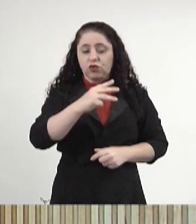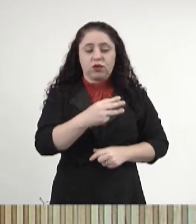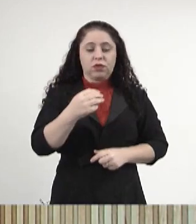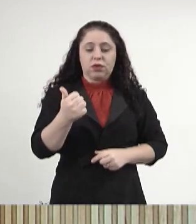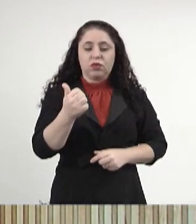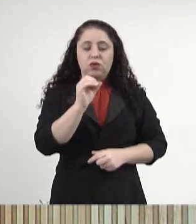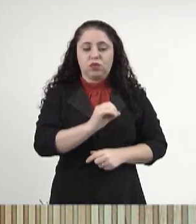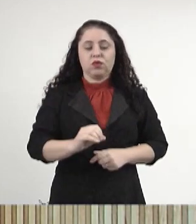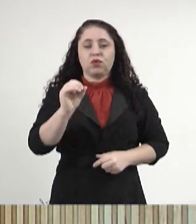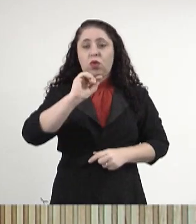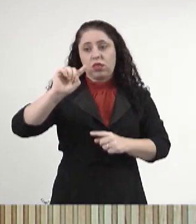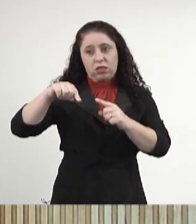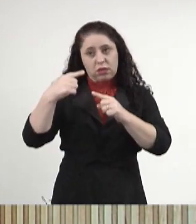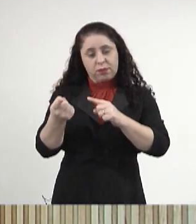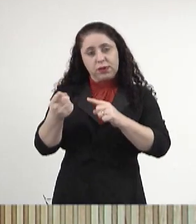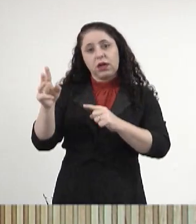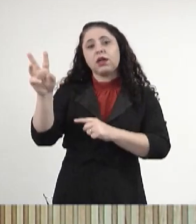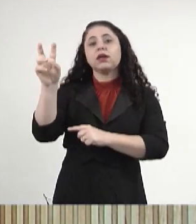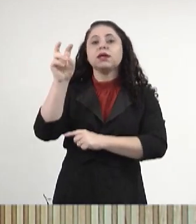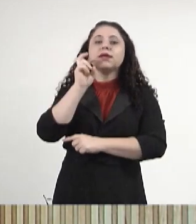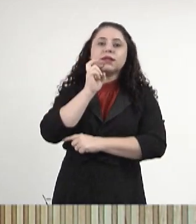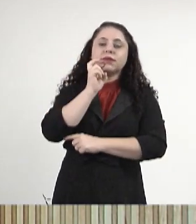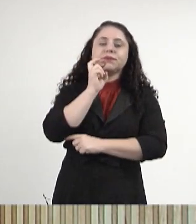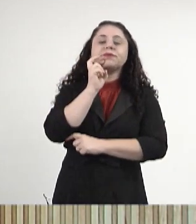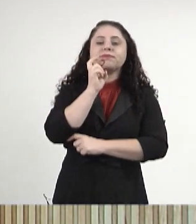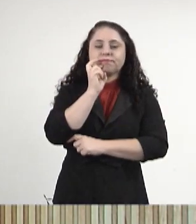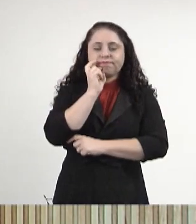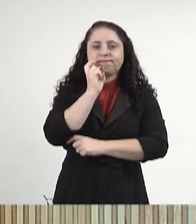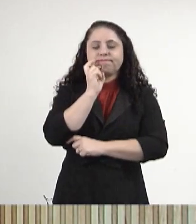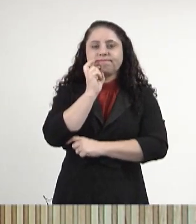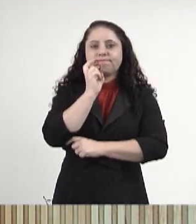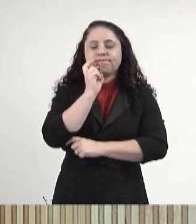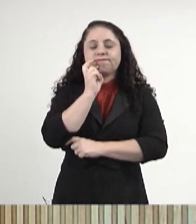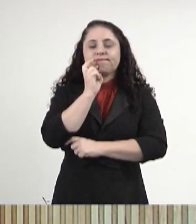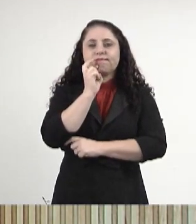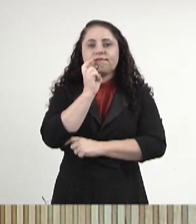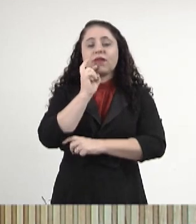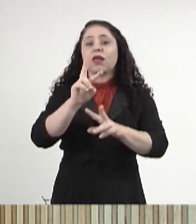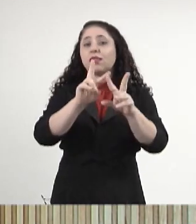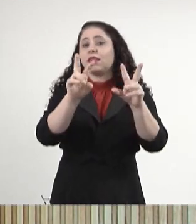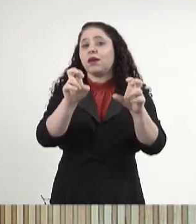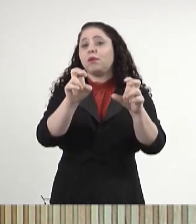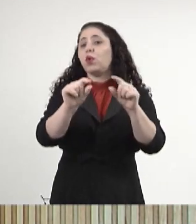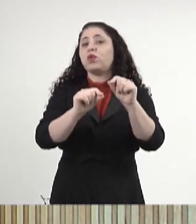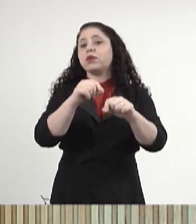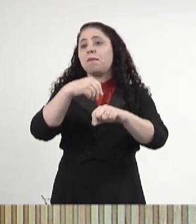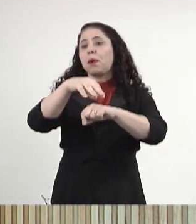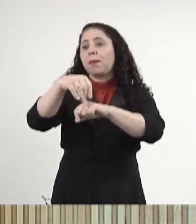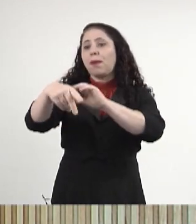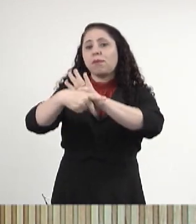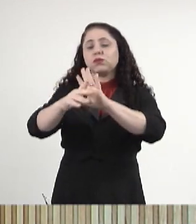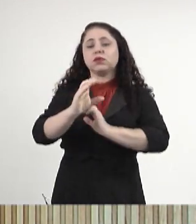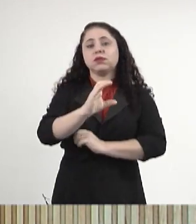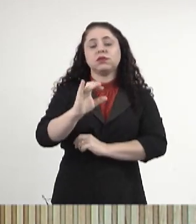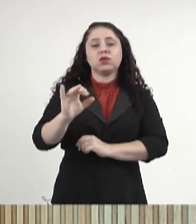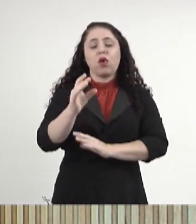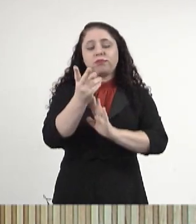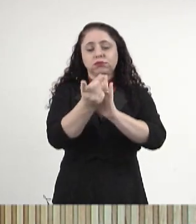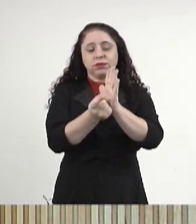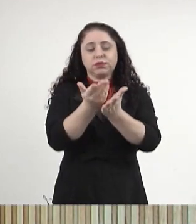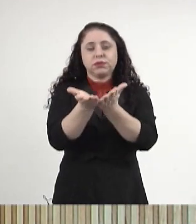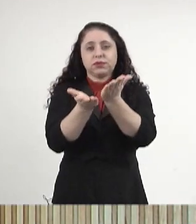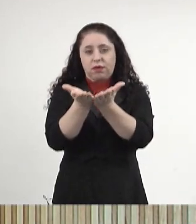31 de outubro, no dia seguinte, próxima quinta-feira, essas matérias devem ser distribuídas na Comissão de